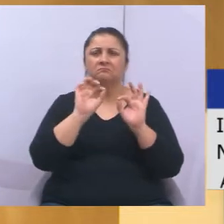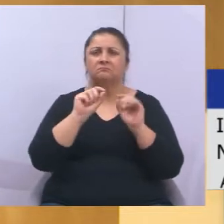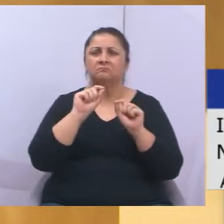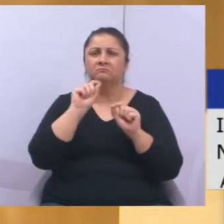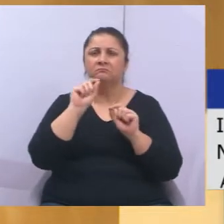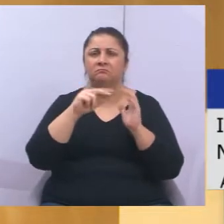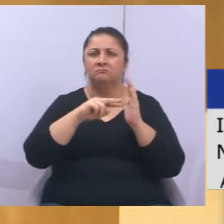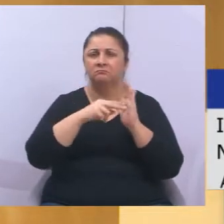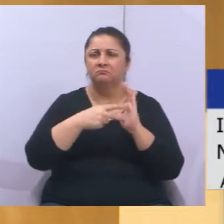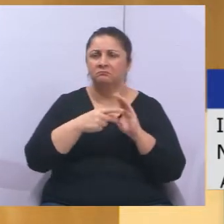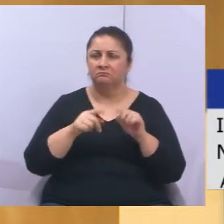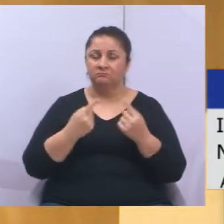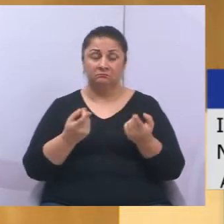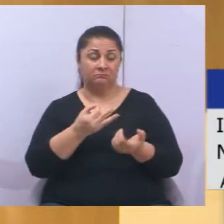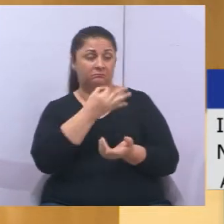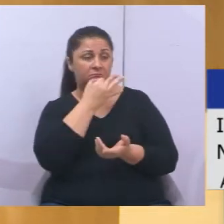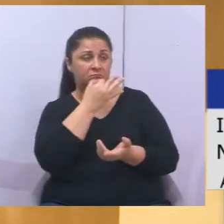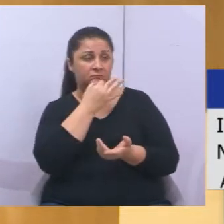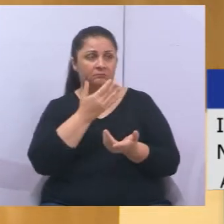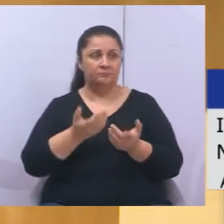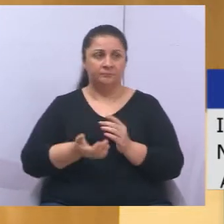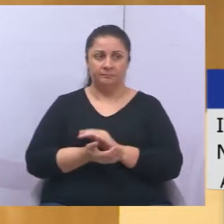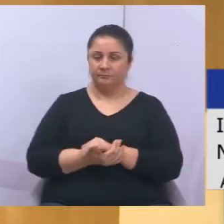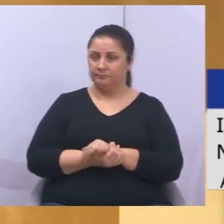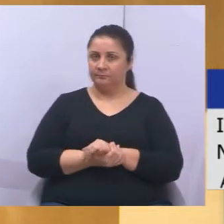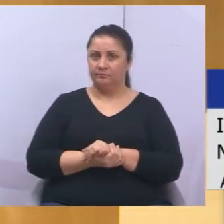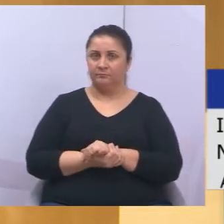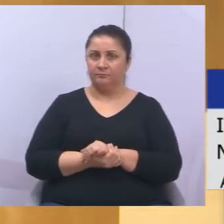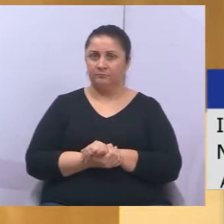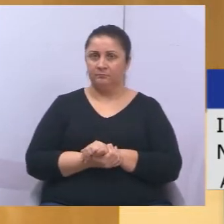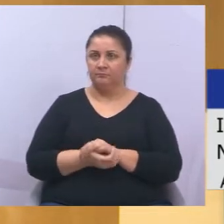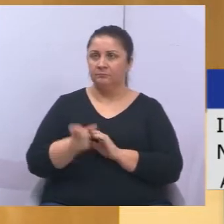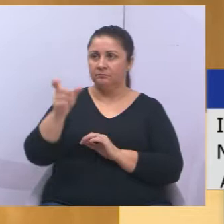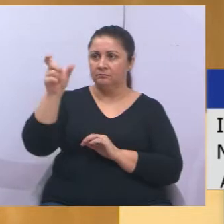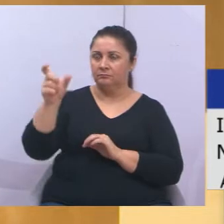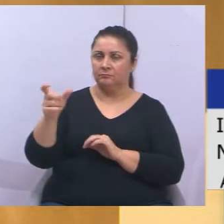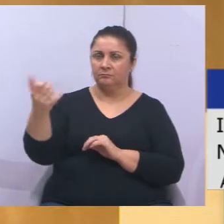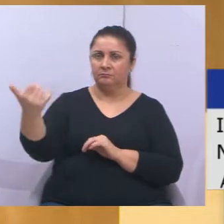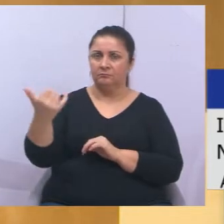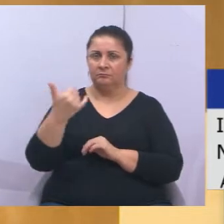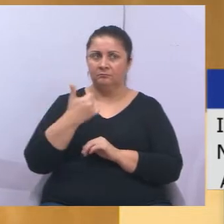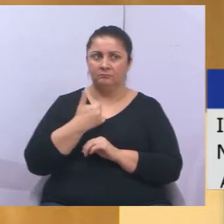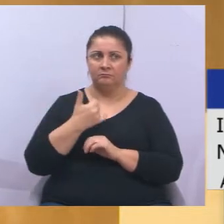quer debater o projeto. E o munícipe, ele disse o seguinte,